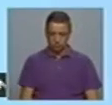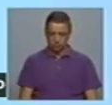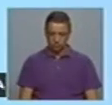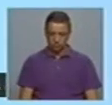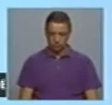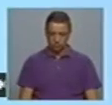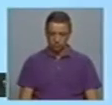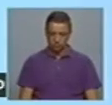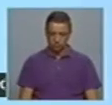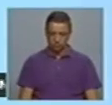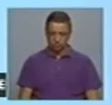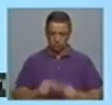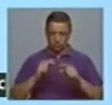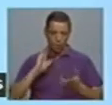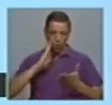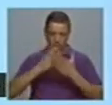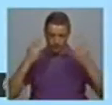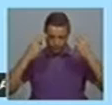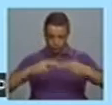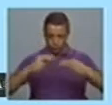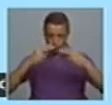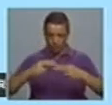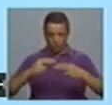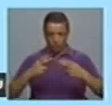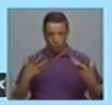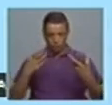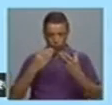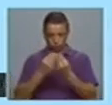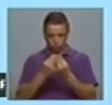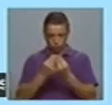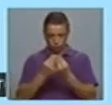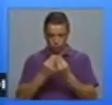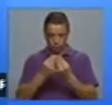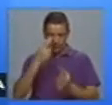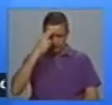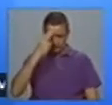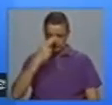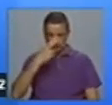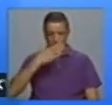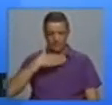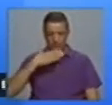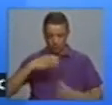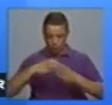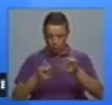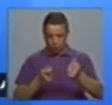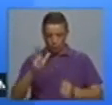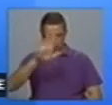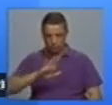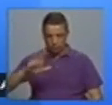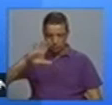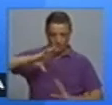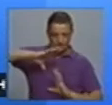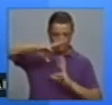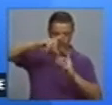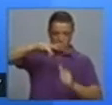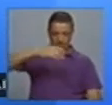É altura agora para a rubrica A Última Fronteira. Está connosco hoje, a partir de Castelo Branco, o Coordenador Nacional da Sociedade Planetária,